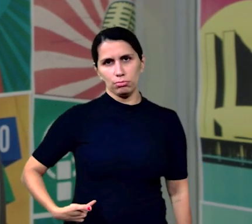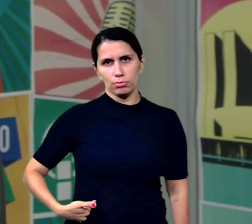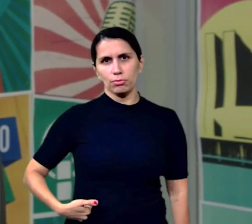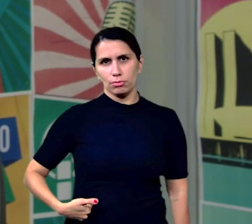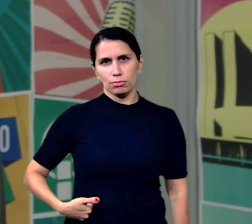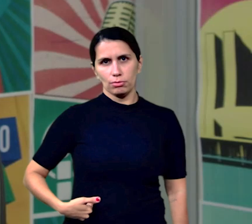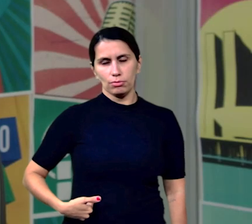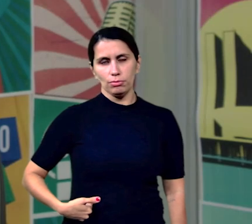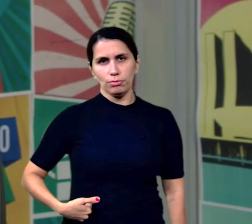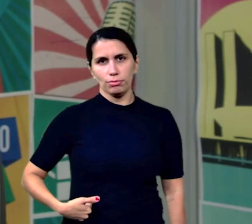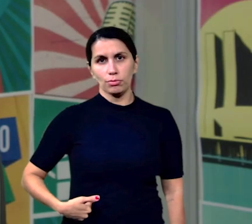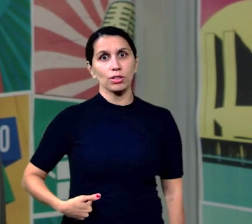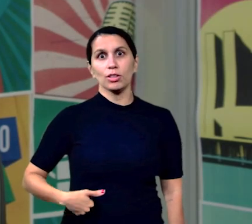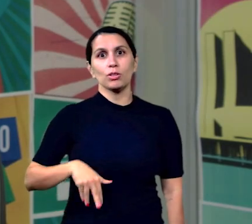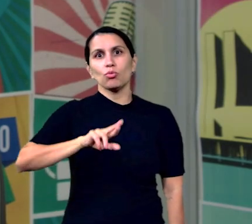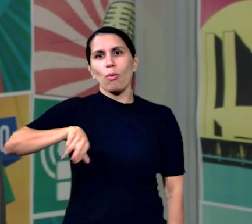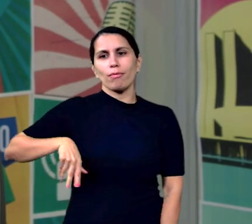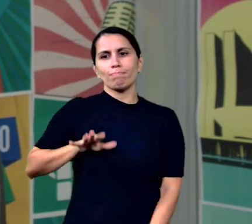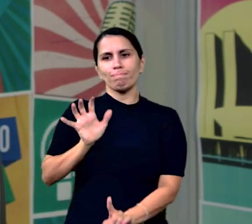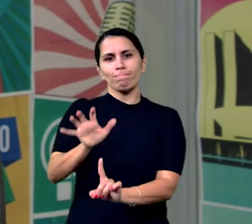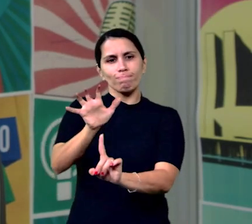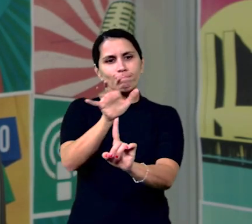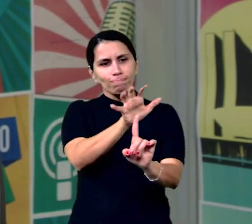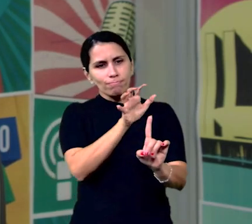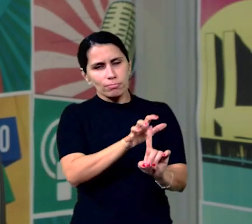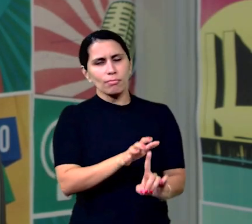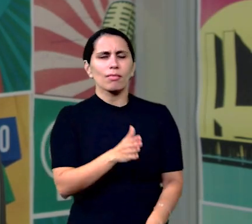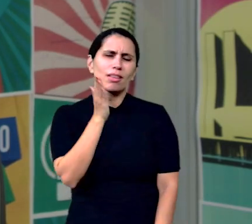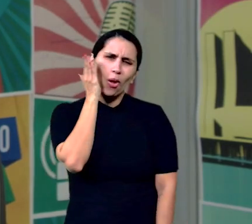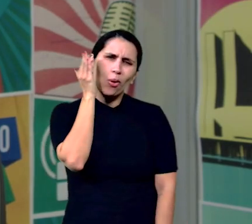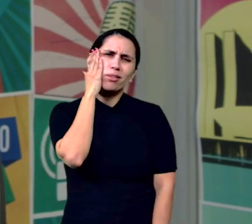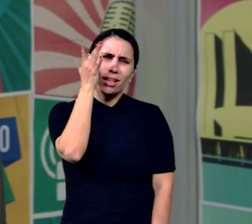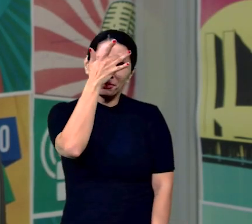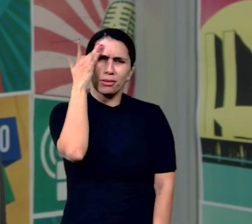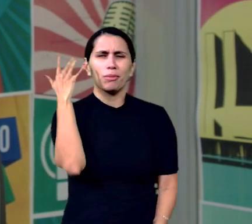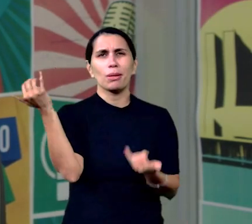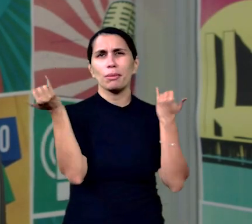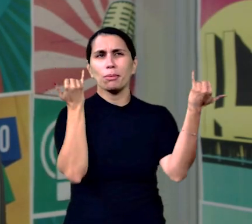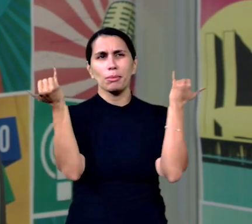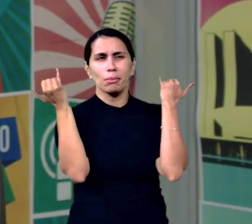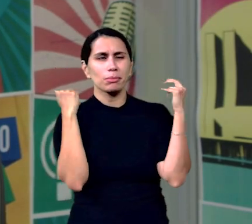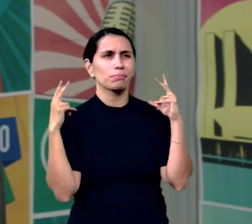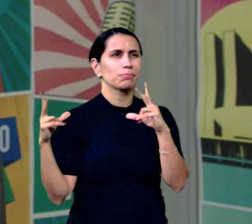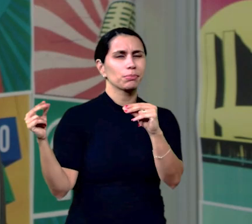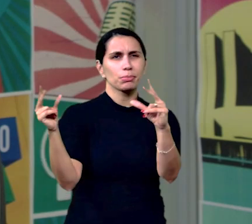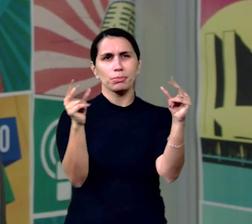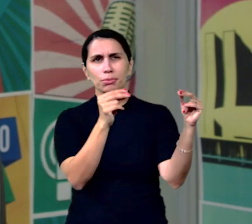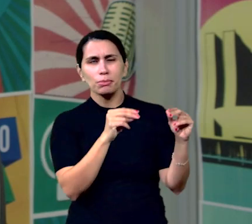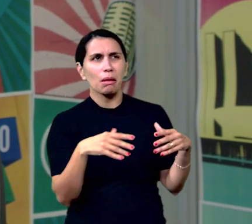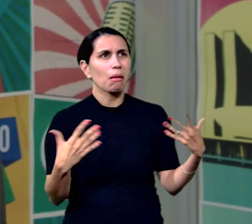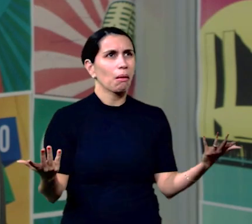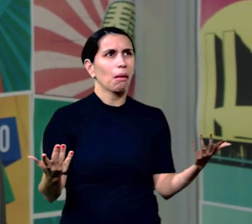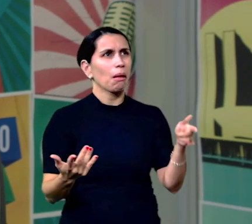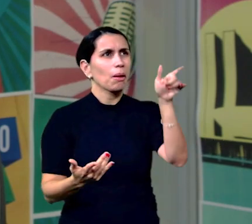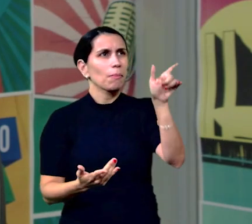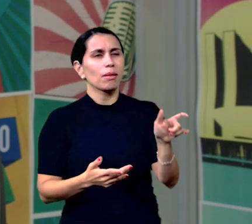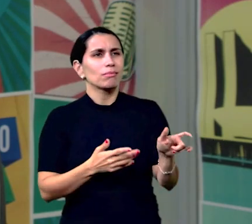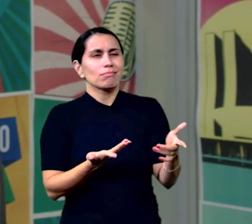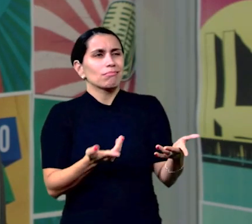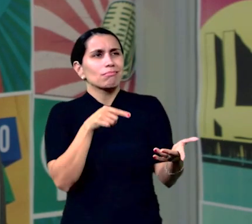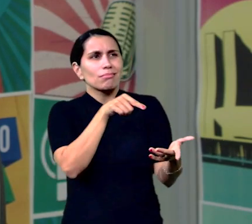inclusive de não convicção religiosa. Eu sei que as pessoas falam, né, e muito provavelmente as pessoas vão falar: "Mas ele não